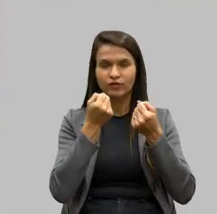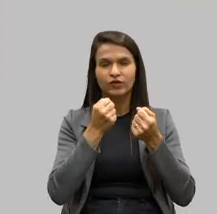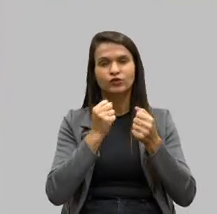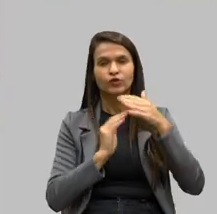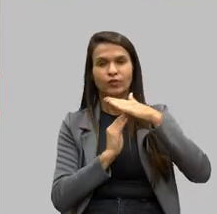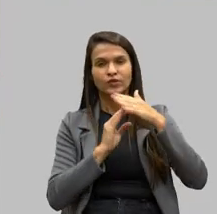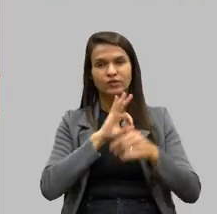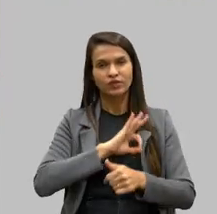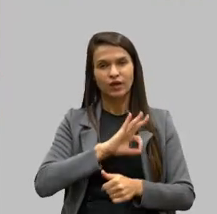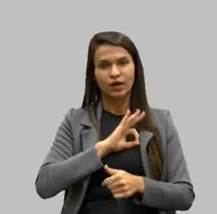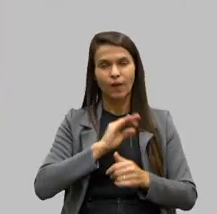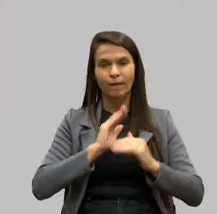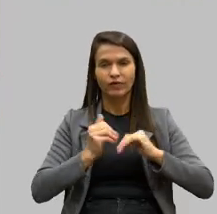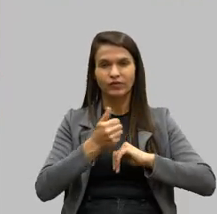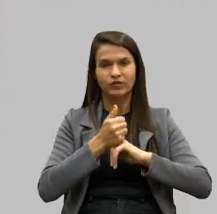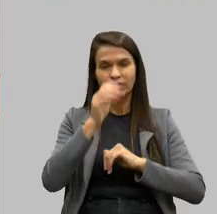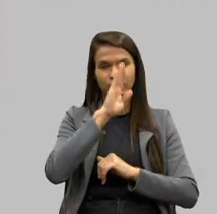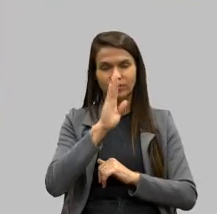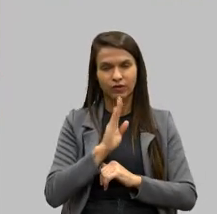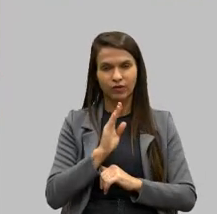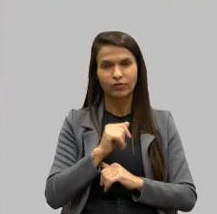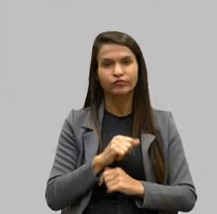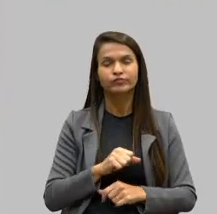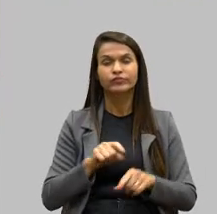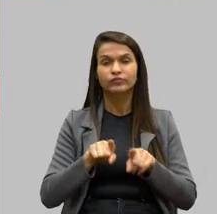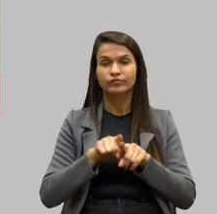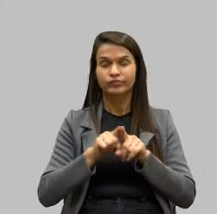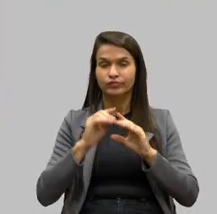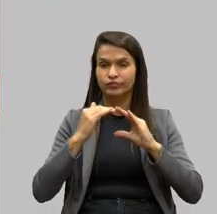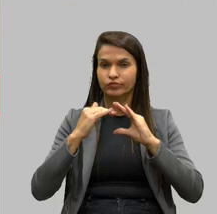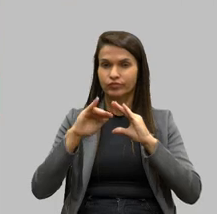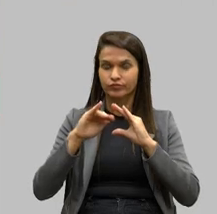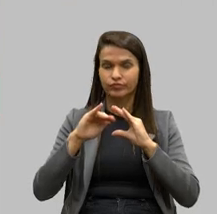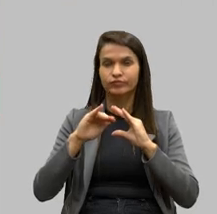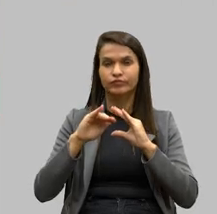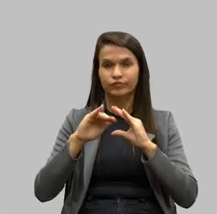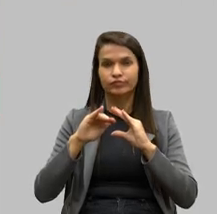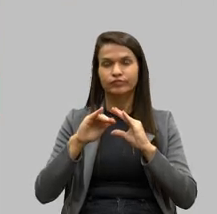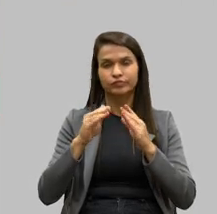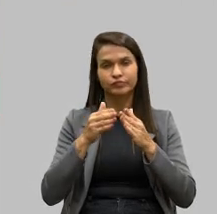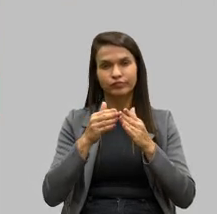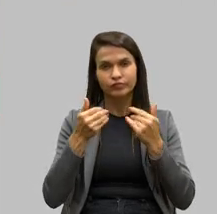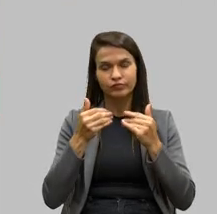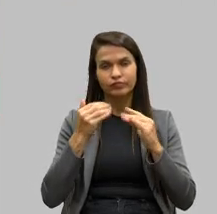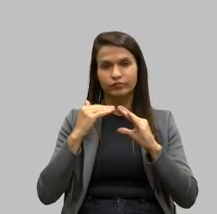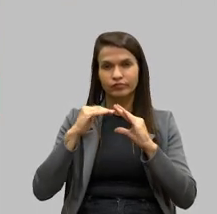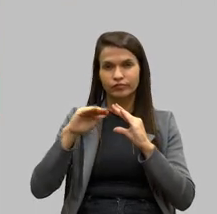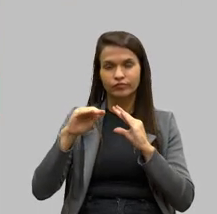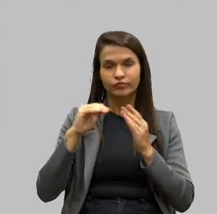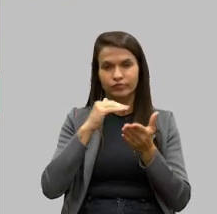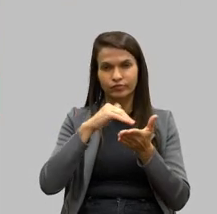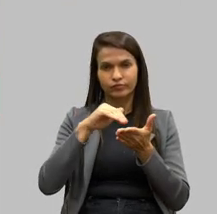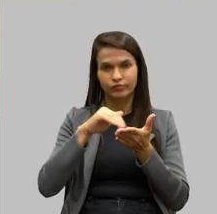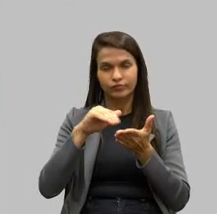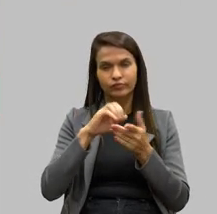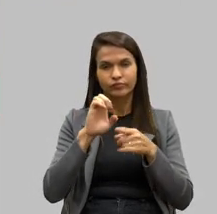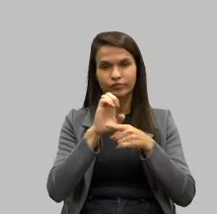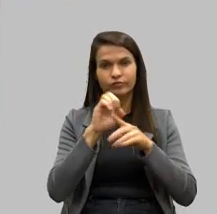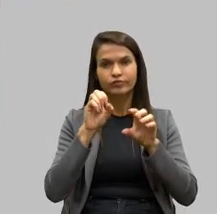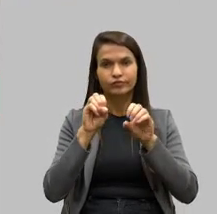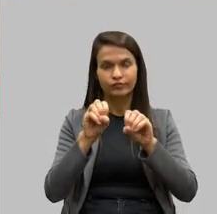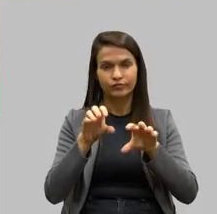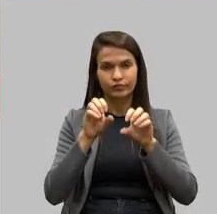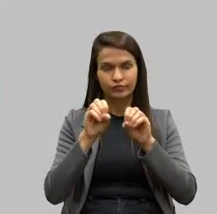profissional nacional. Segundo, o encaminhamento é que seja, requerimento que seja encaminhado ao secretário de Estado de Educação.